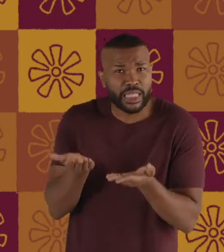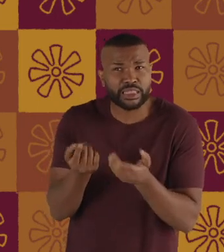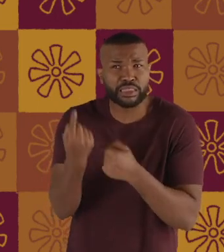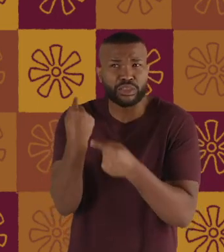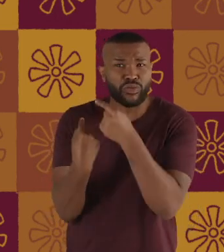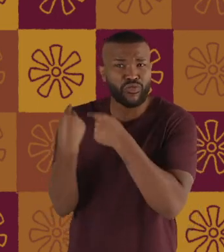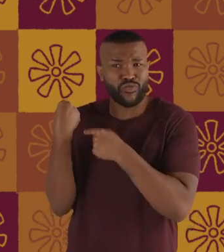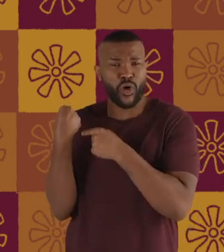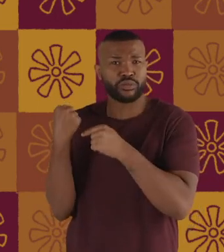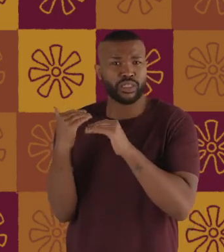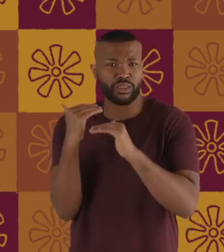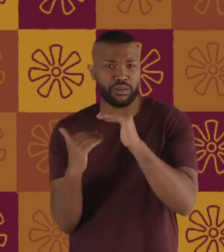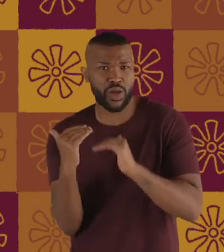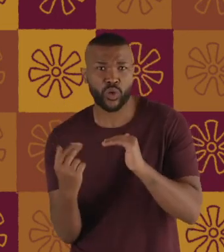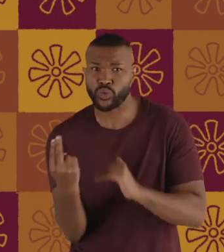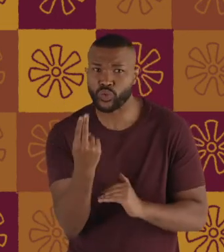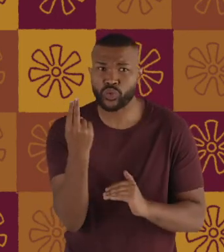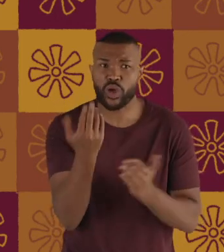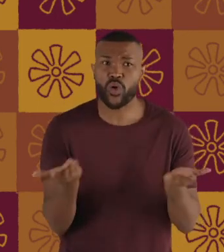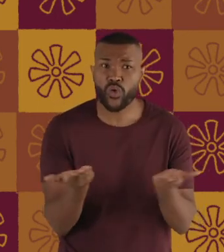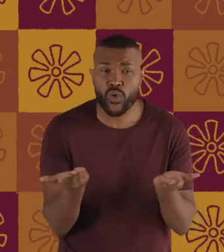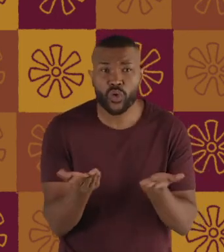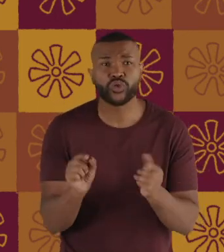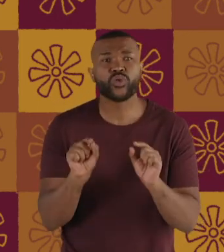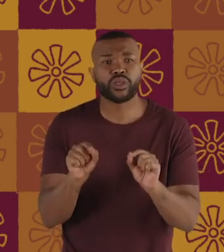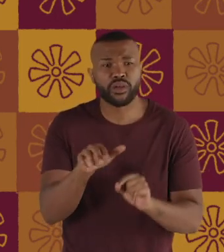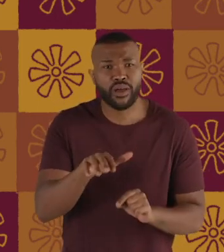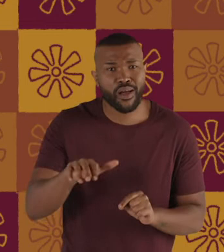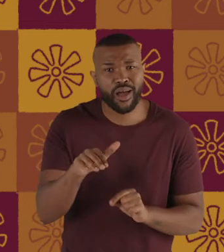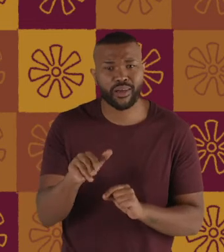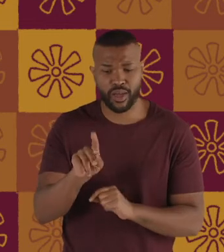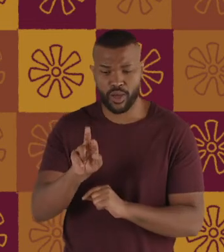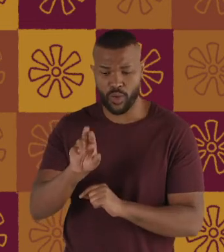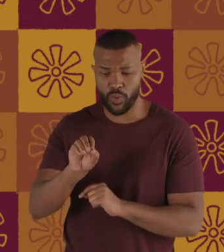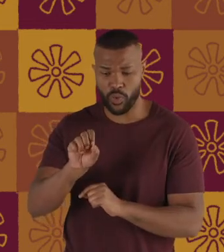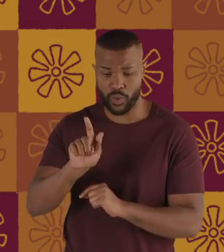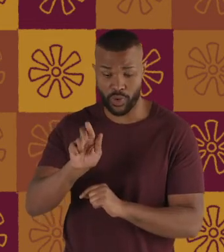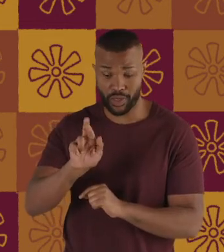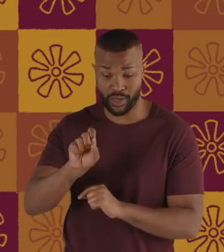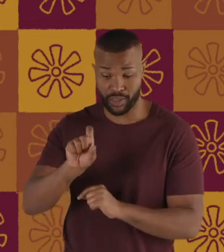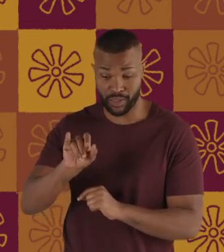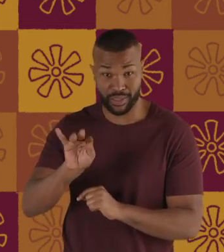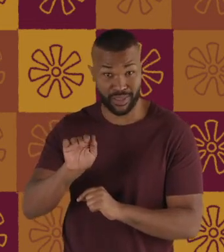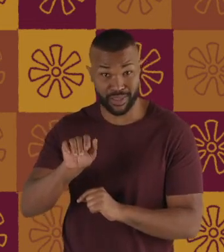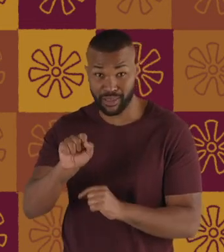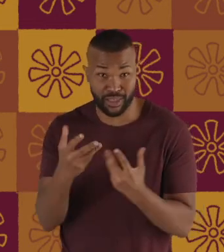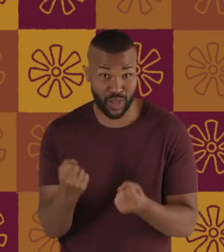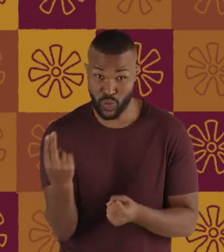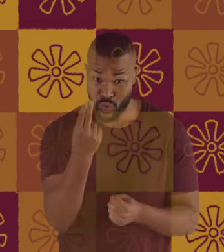esse magma de retrocessos que compartilhamos hoje com os setores progressistas da sociedade